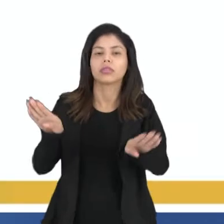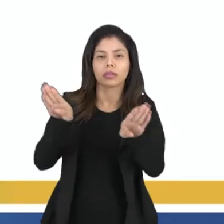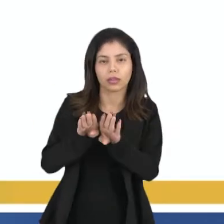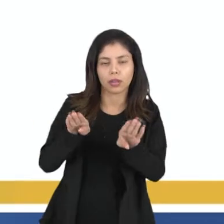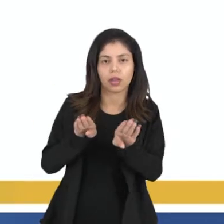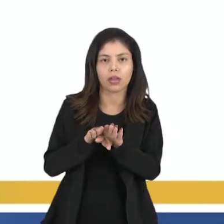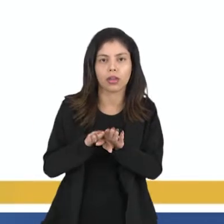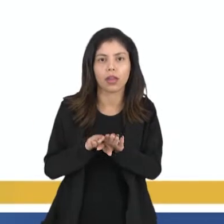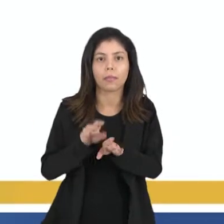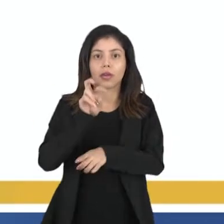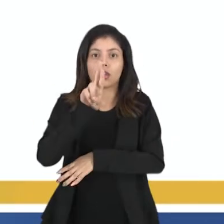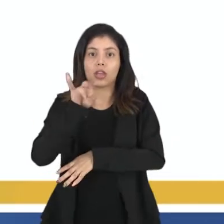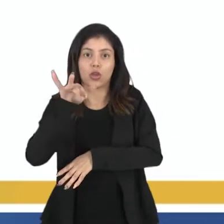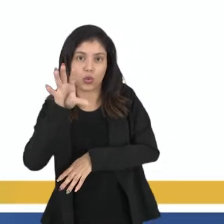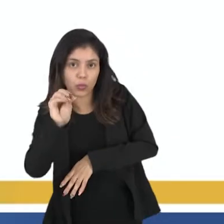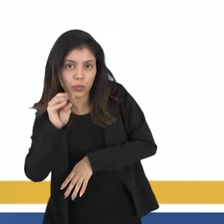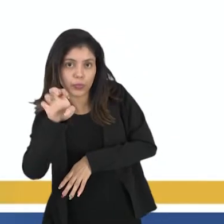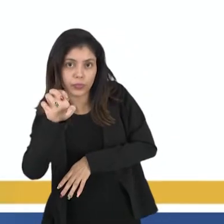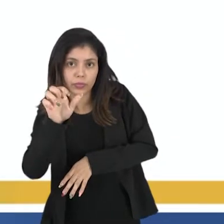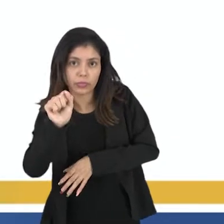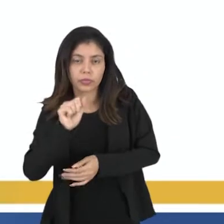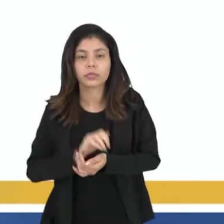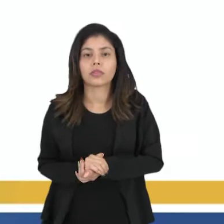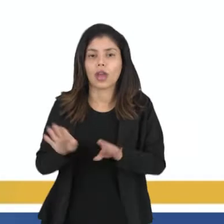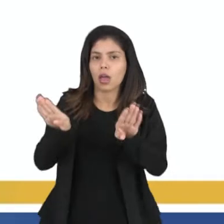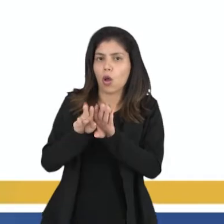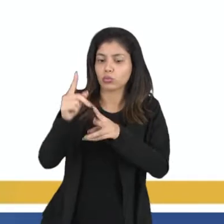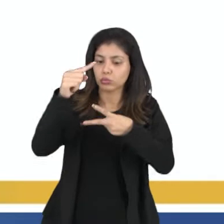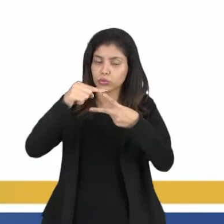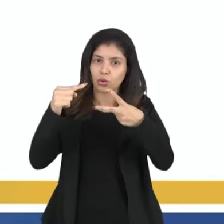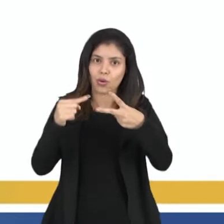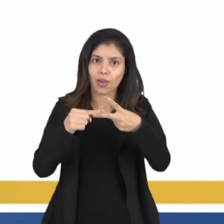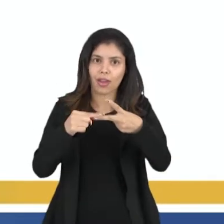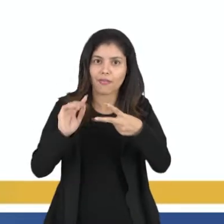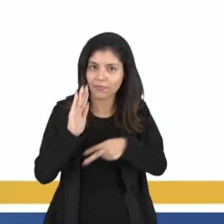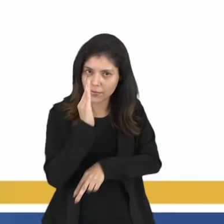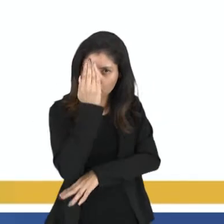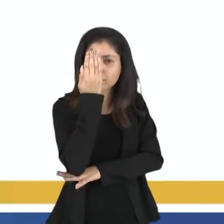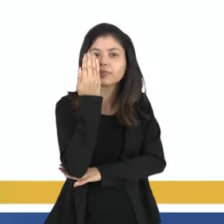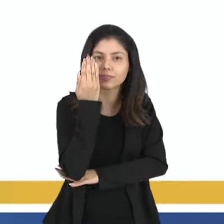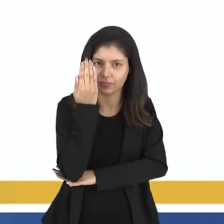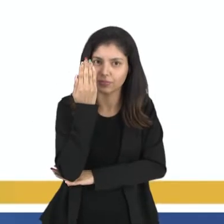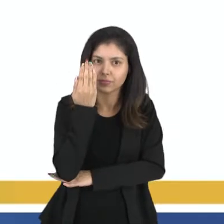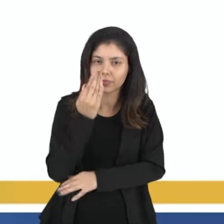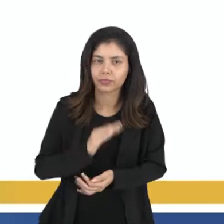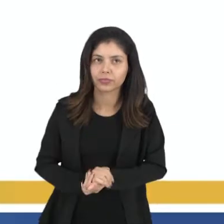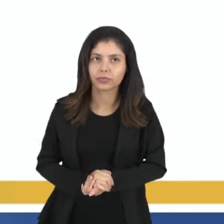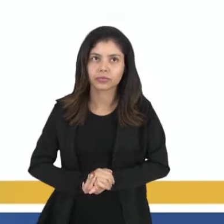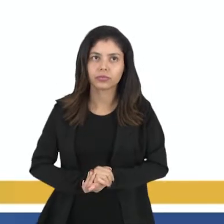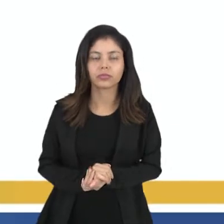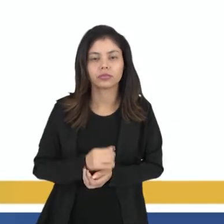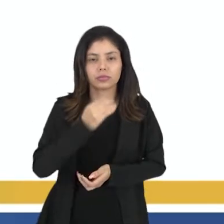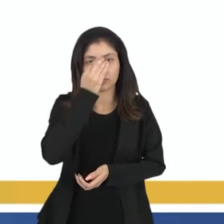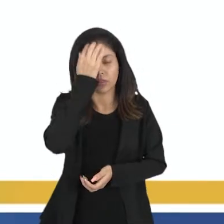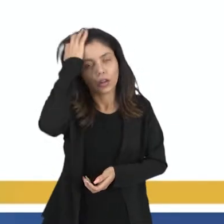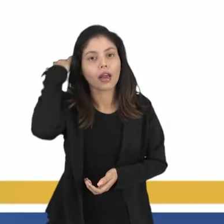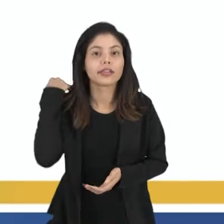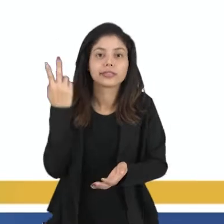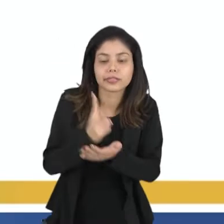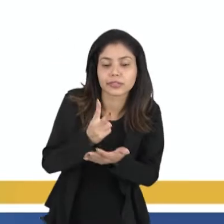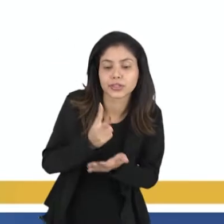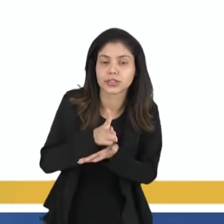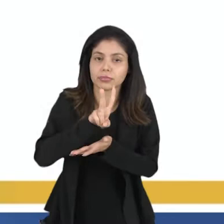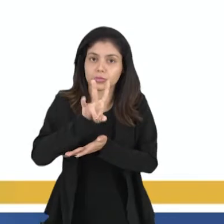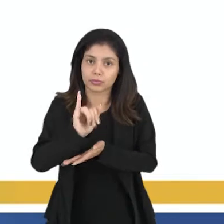tanto para Hume quanto para Descartes, são enganosos, certo? Eles estão dizendo que os sentidos